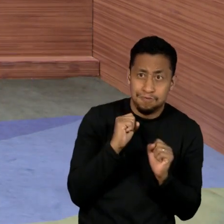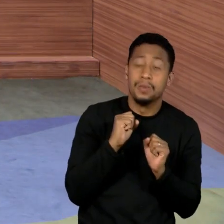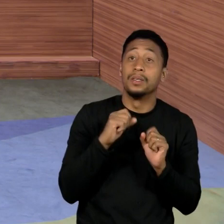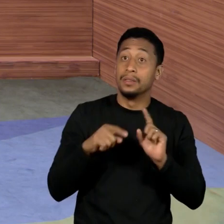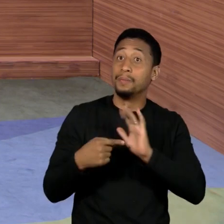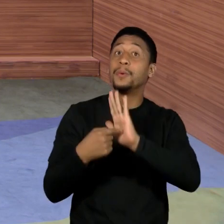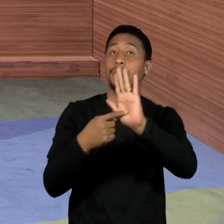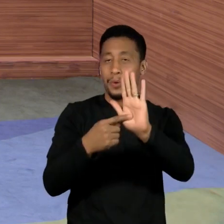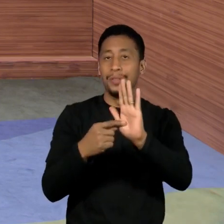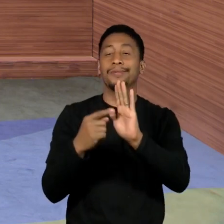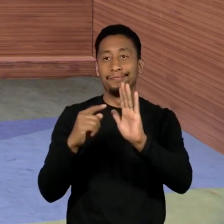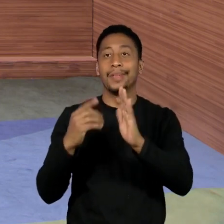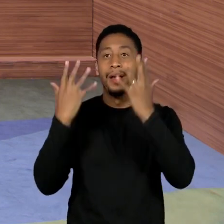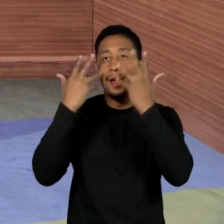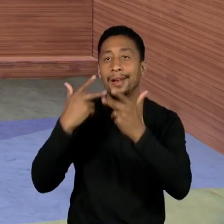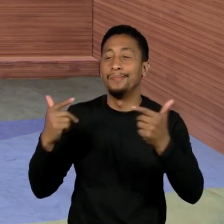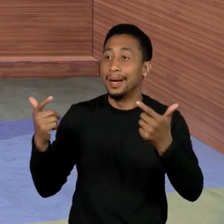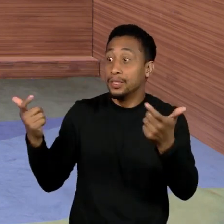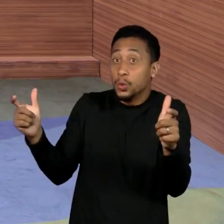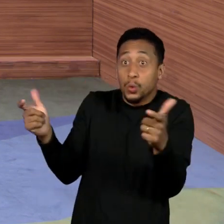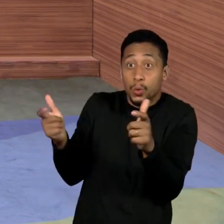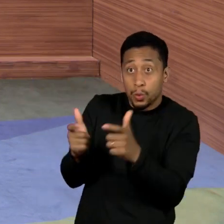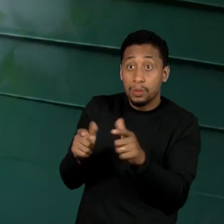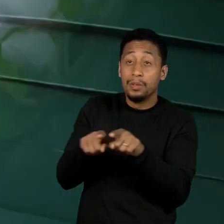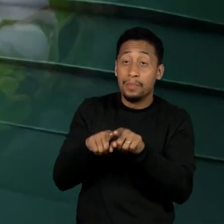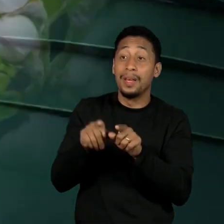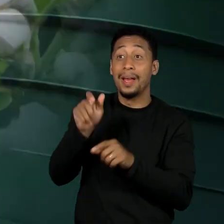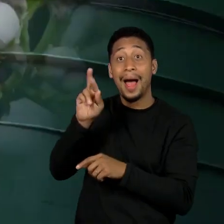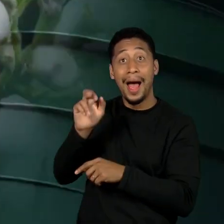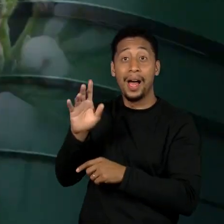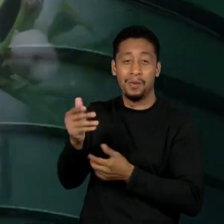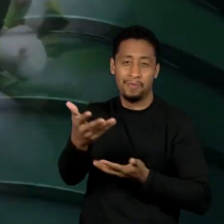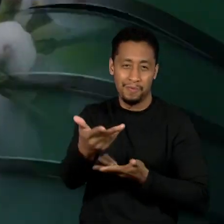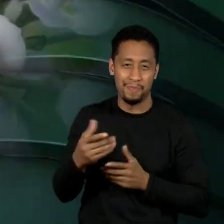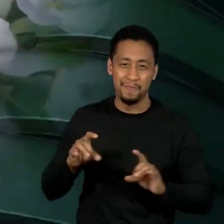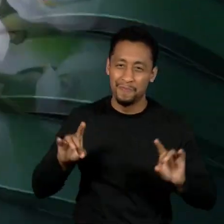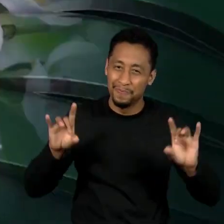animal raro. Você é o nosso convidado especial.